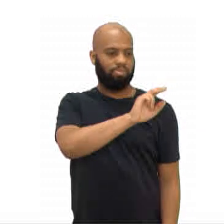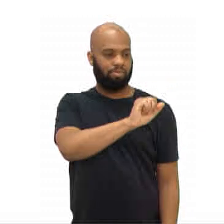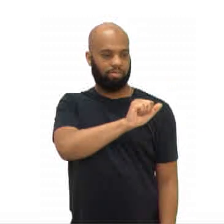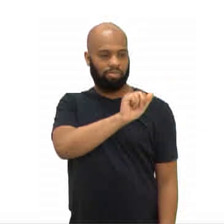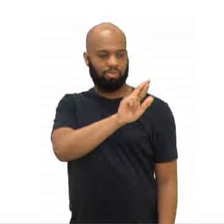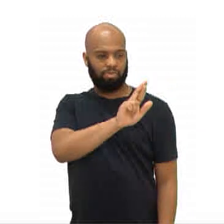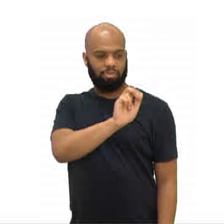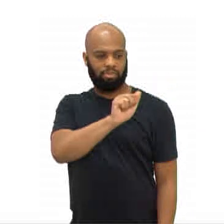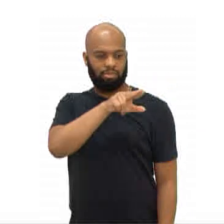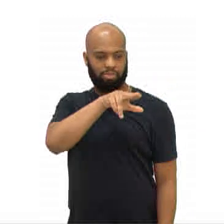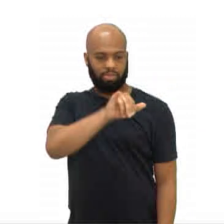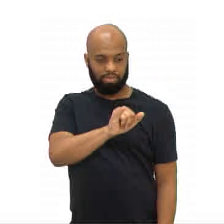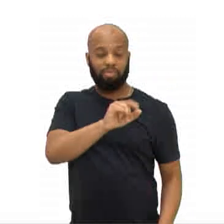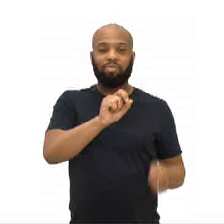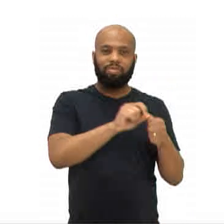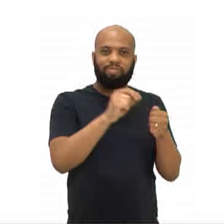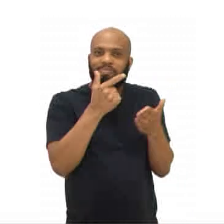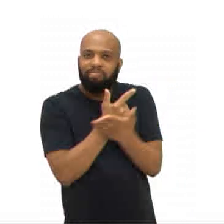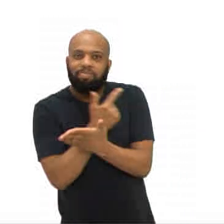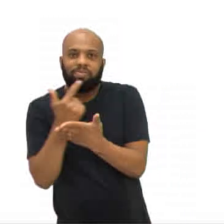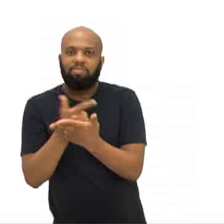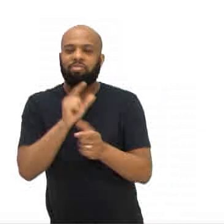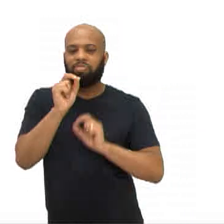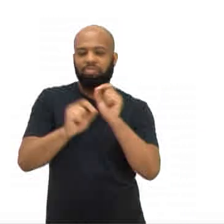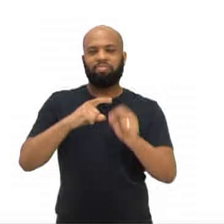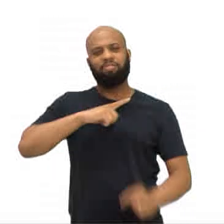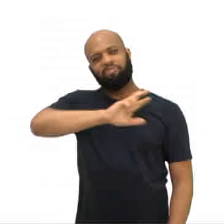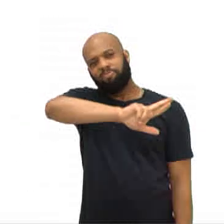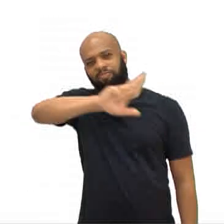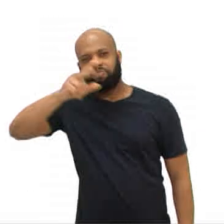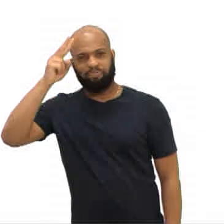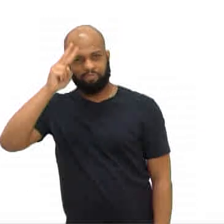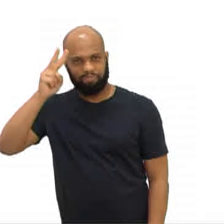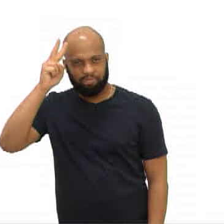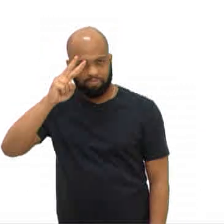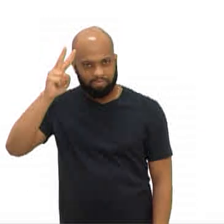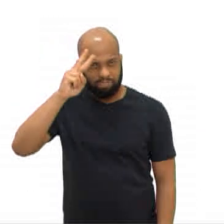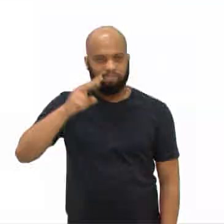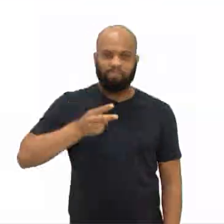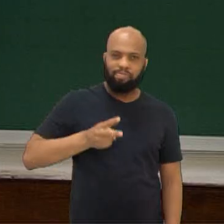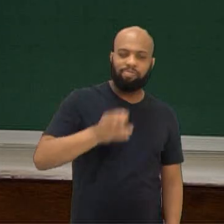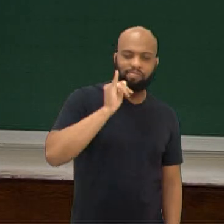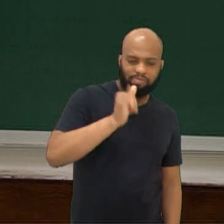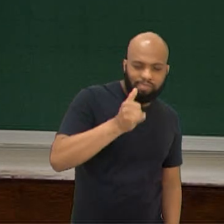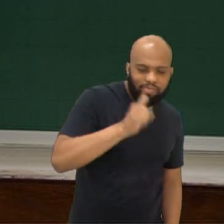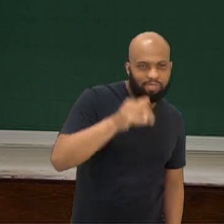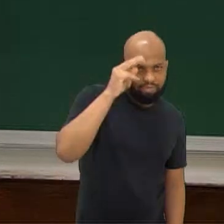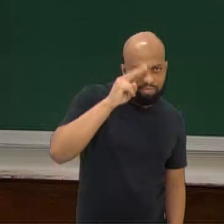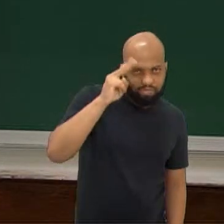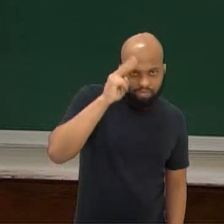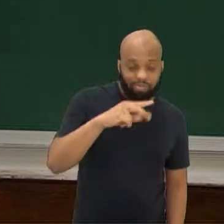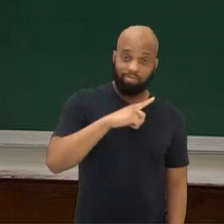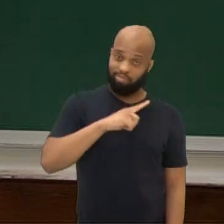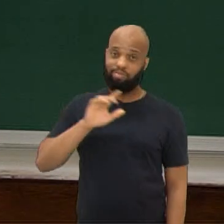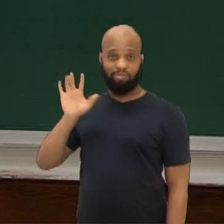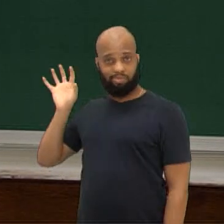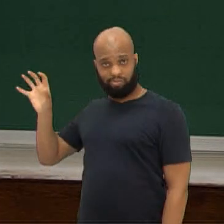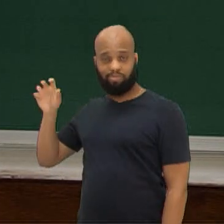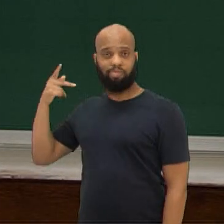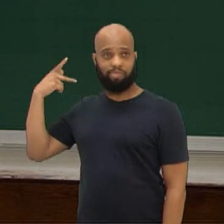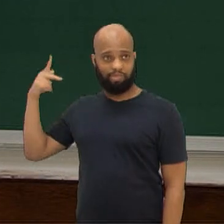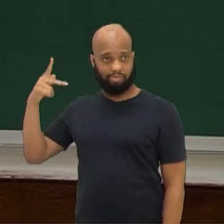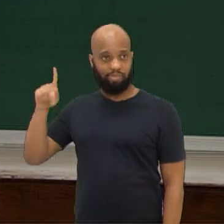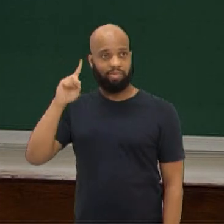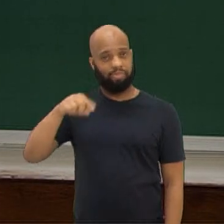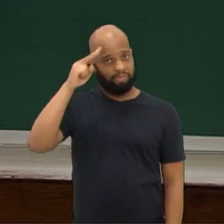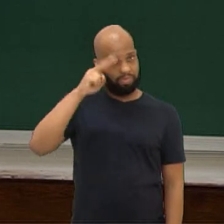desenvolvido aí um livro compilando as várias histórias, porque ele é um senhor que sempre contou histórias, suas narrativas. Histórias